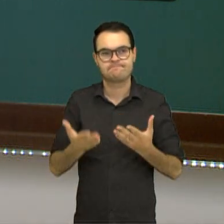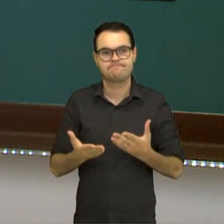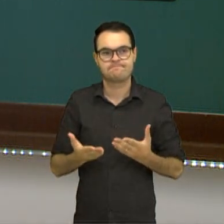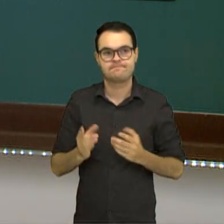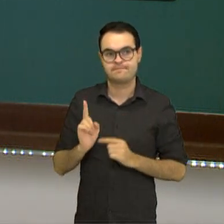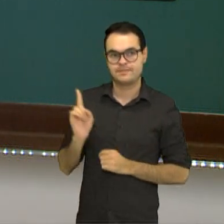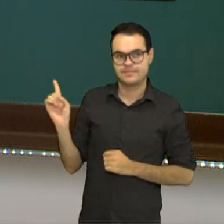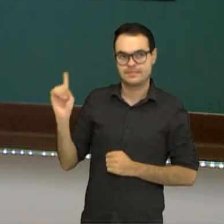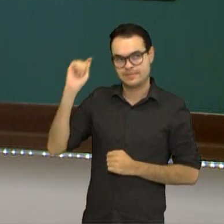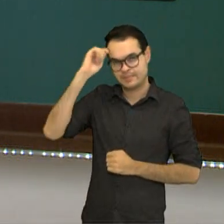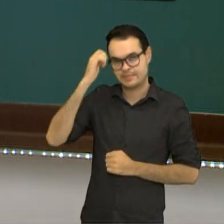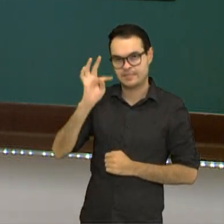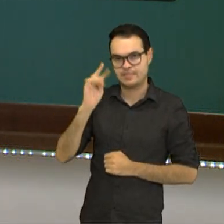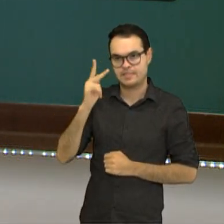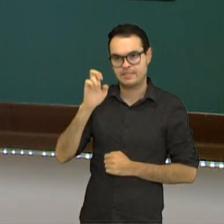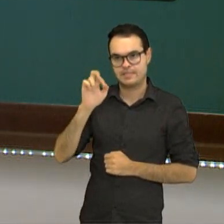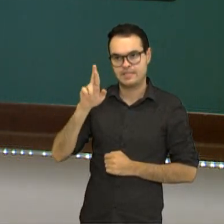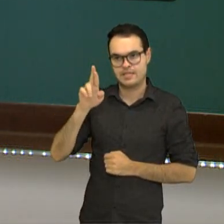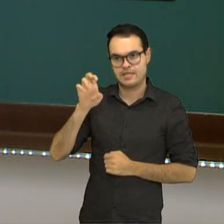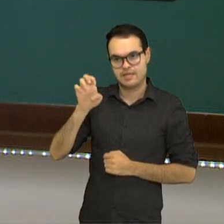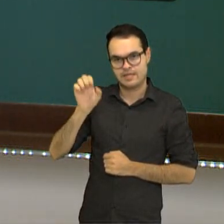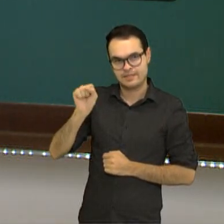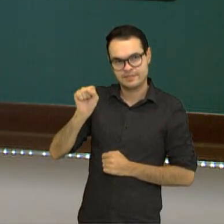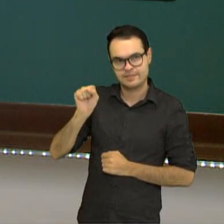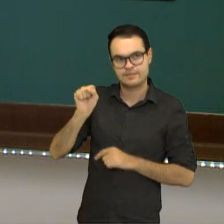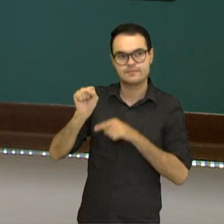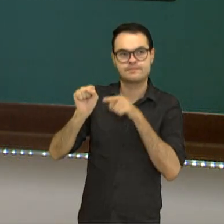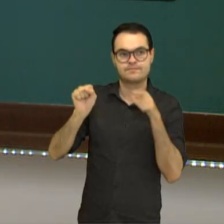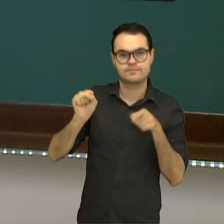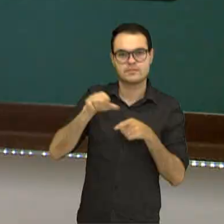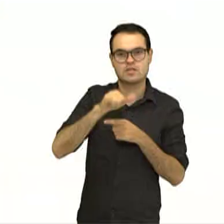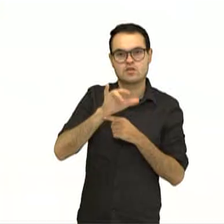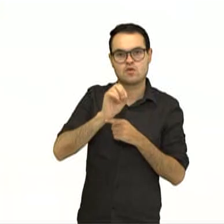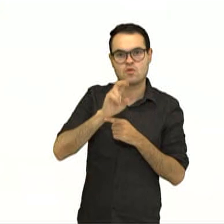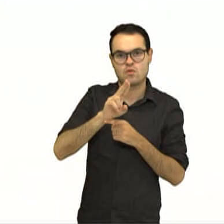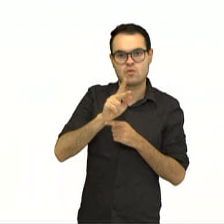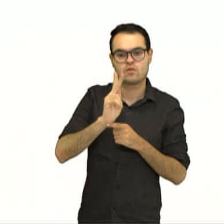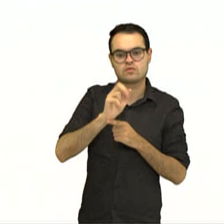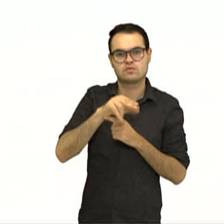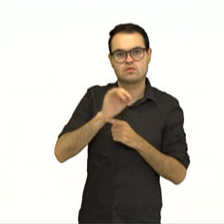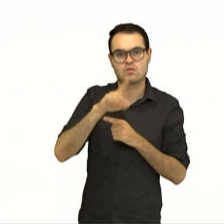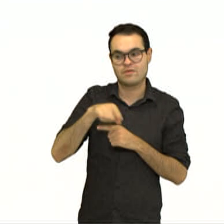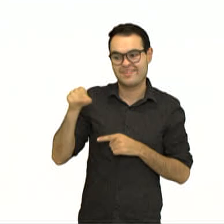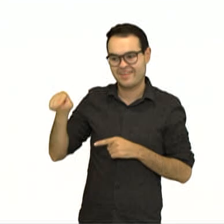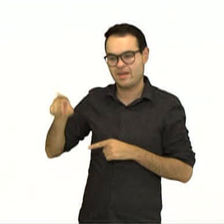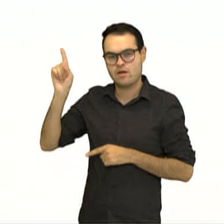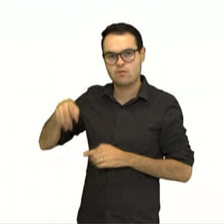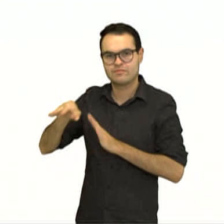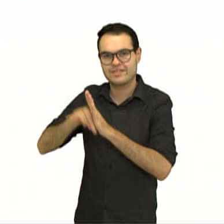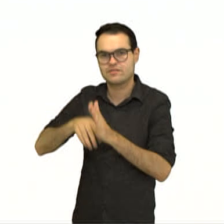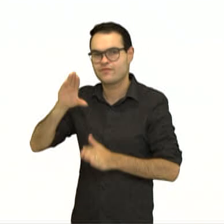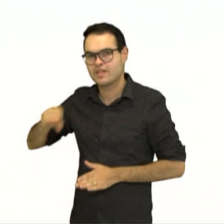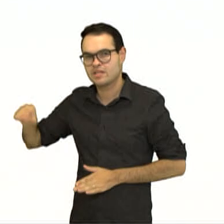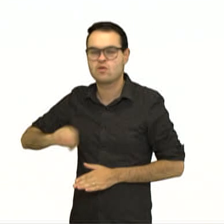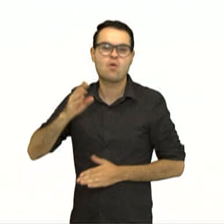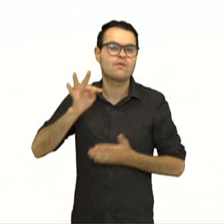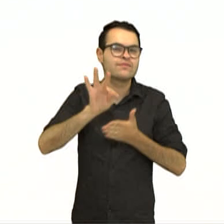there's, you know. Refere-se a um texto falado ou a um texto escrito?